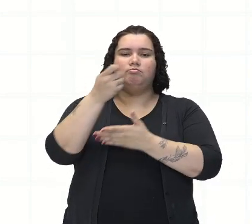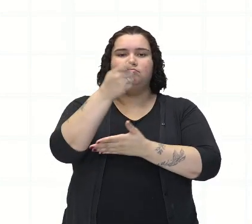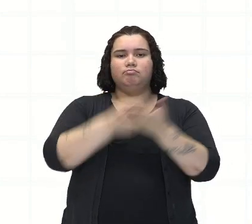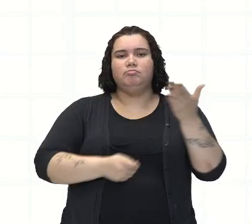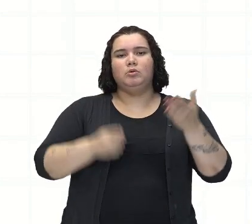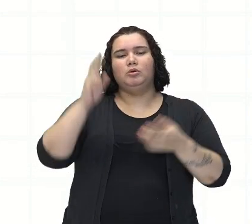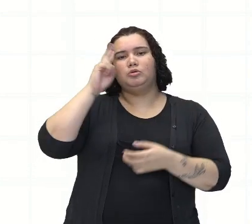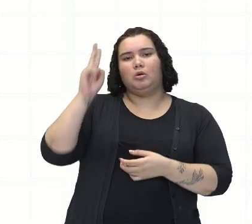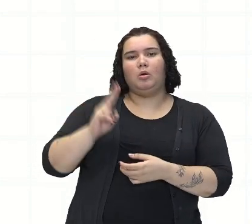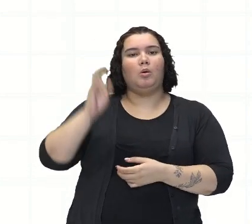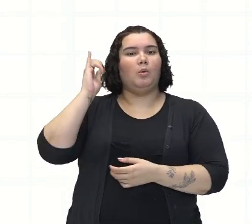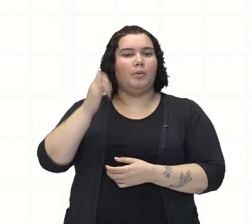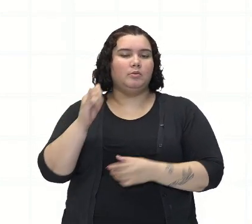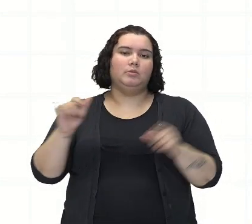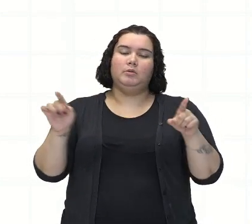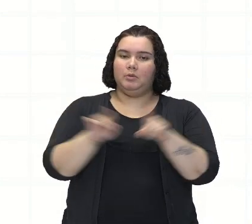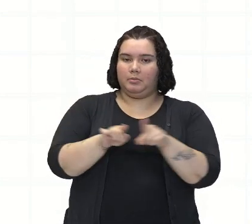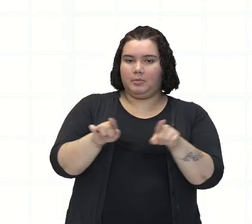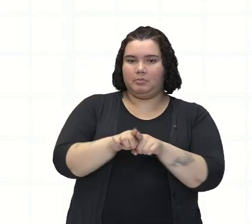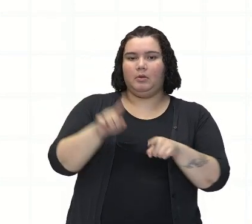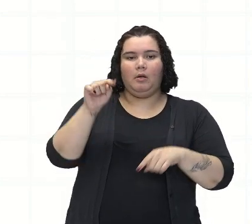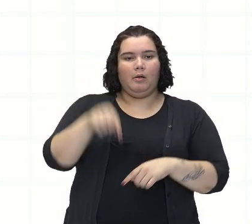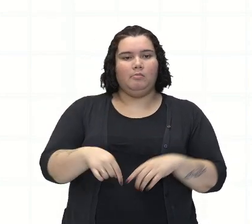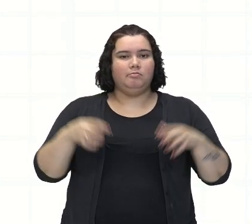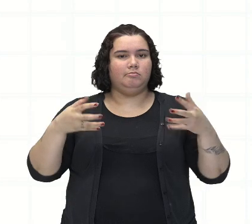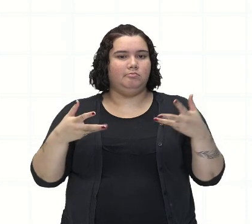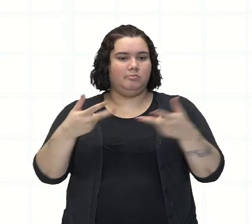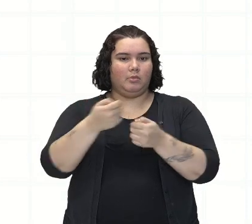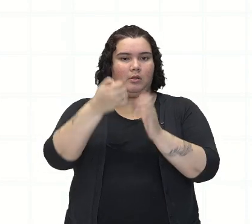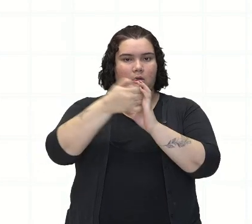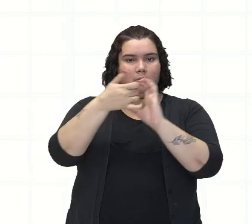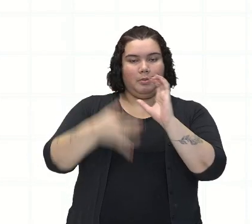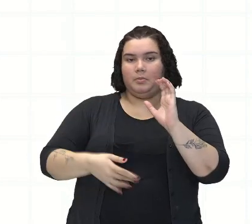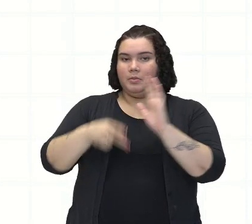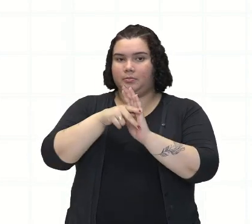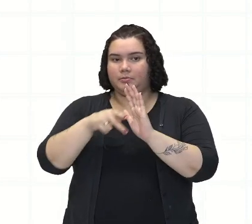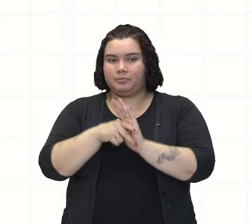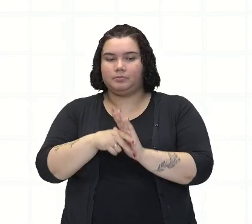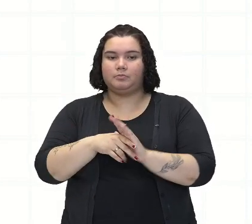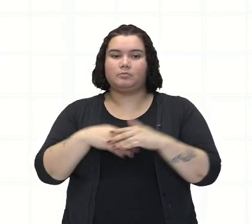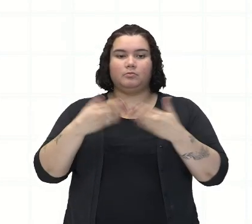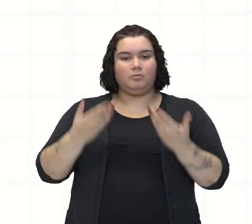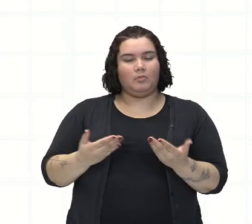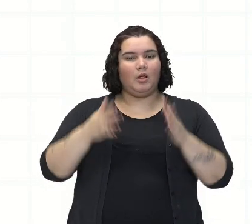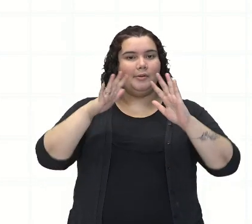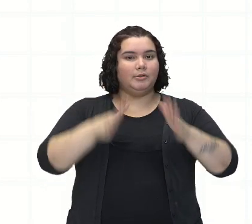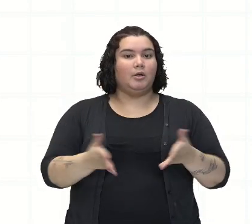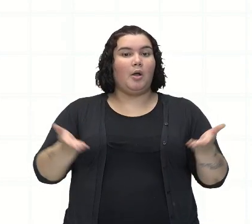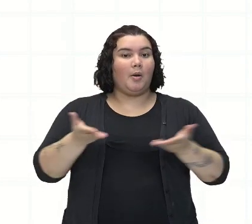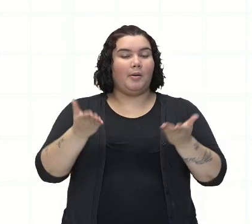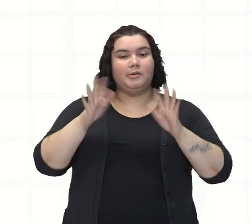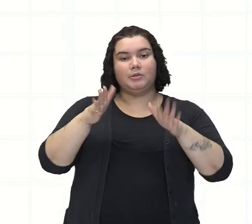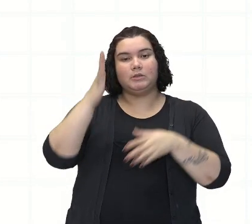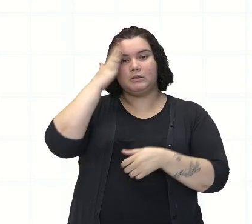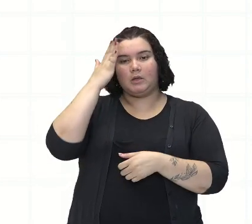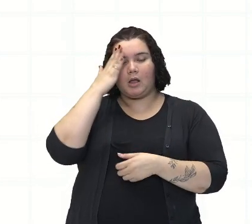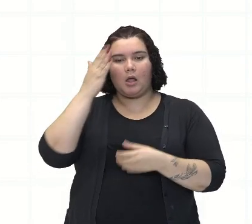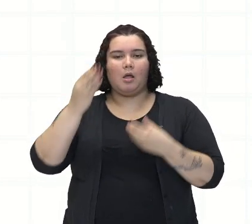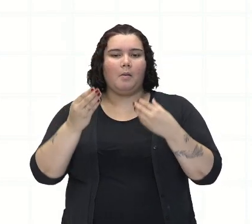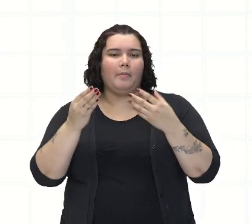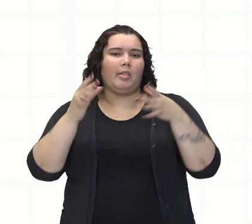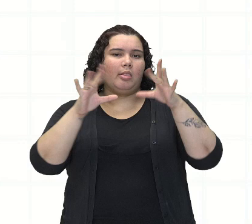romance, mas os contos dele são bastante característicos. Então, sem mais delongas, agora que a gente já sabe um pouquinho sobre o